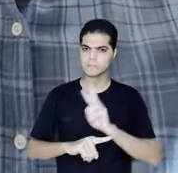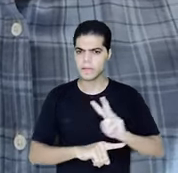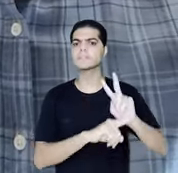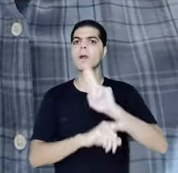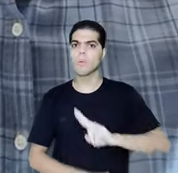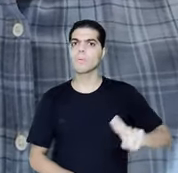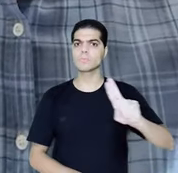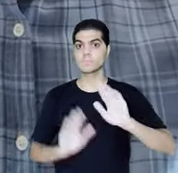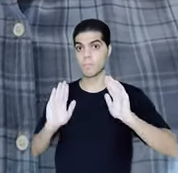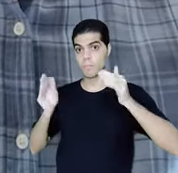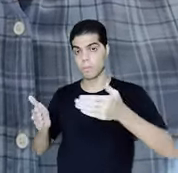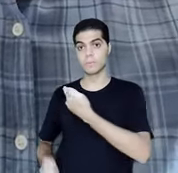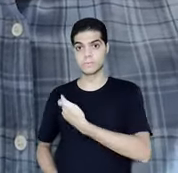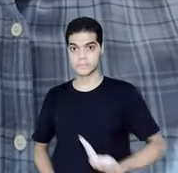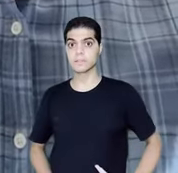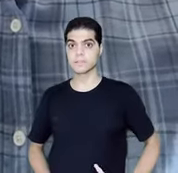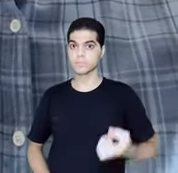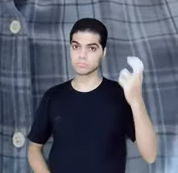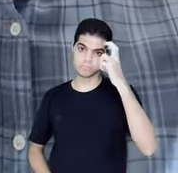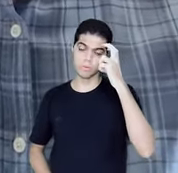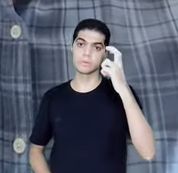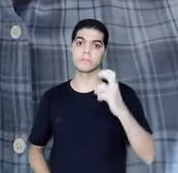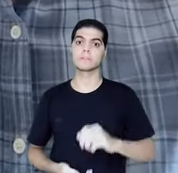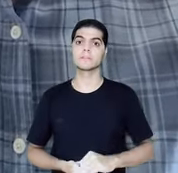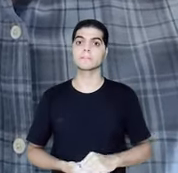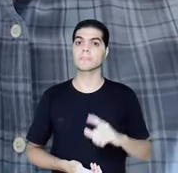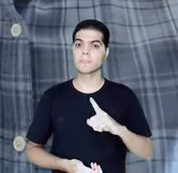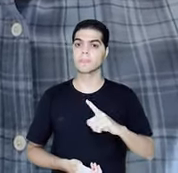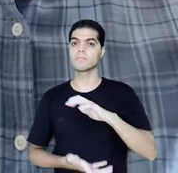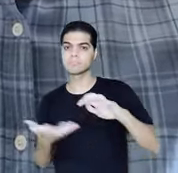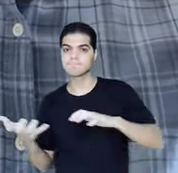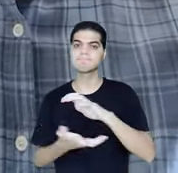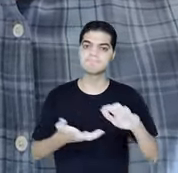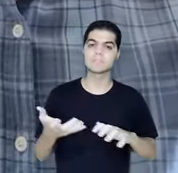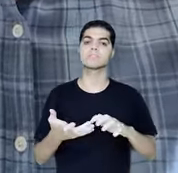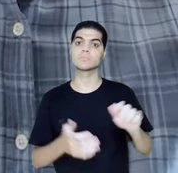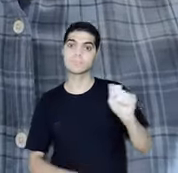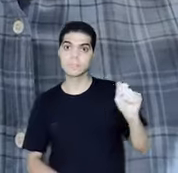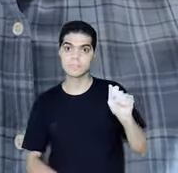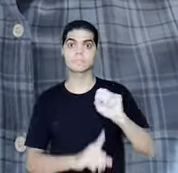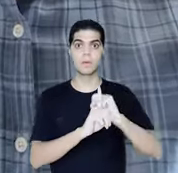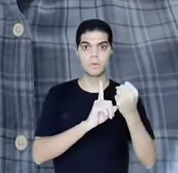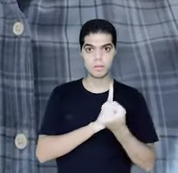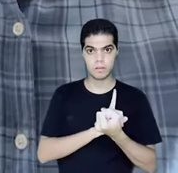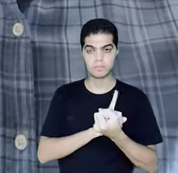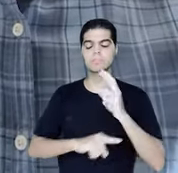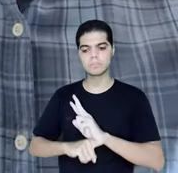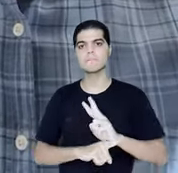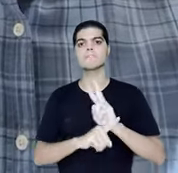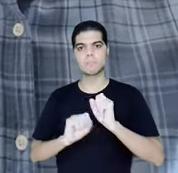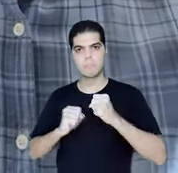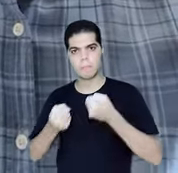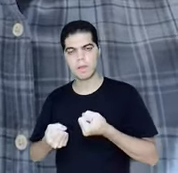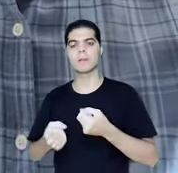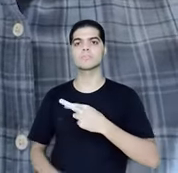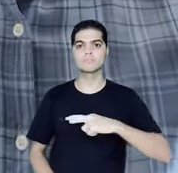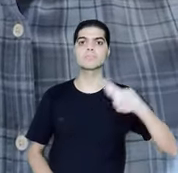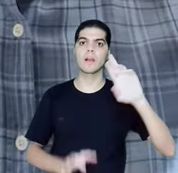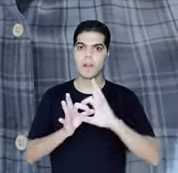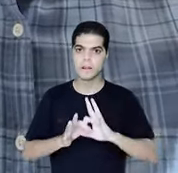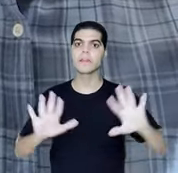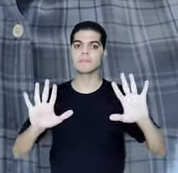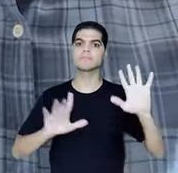tutela sobre o Estado e a cultura. Movimentos sindicais e sociais defendem a laicidade do Estado em